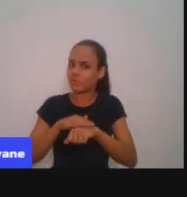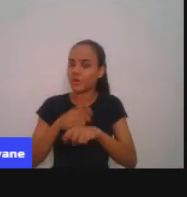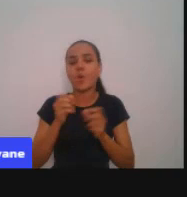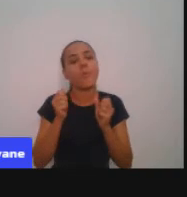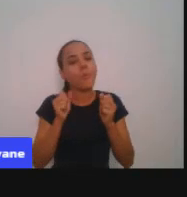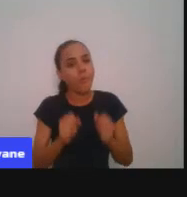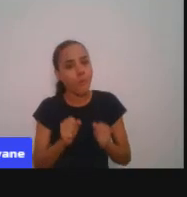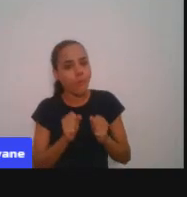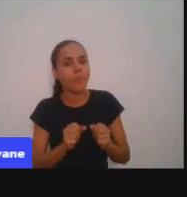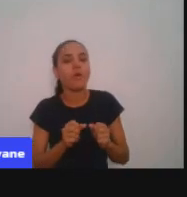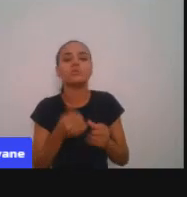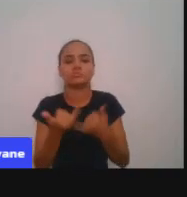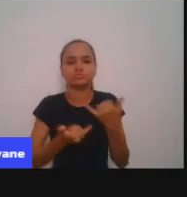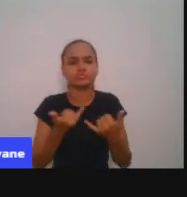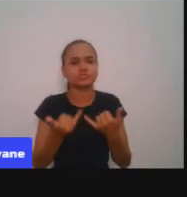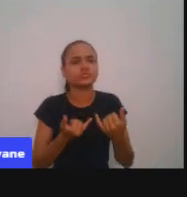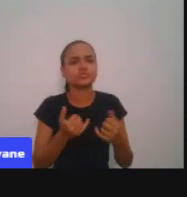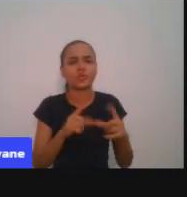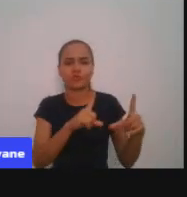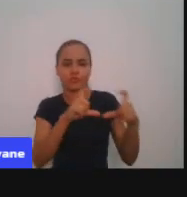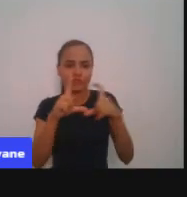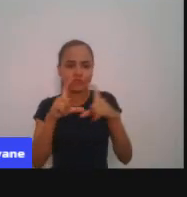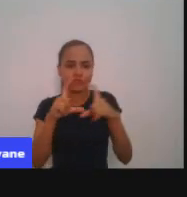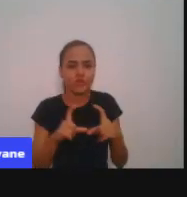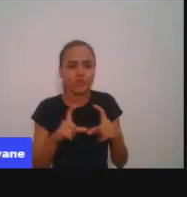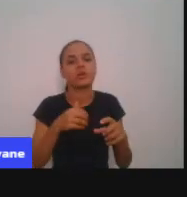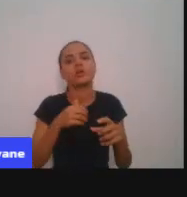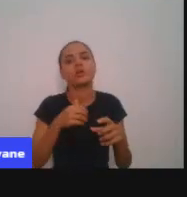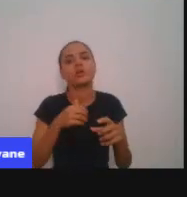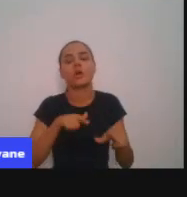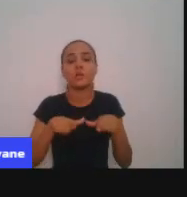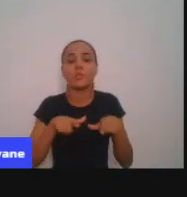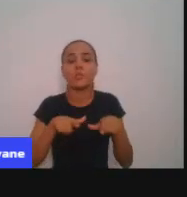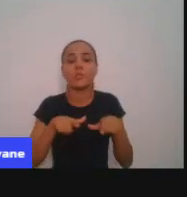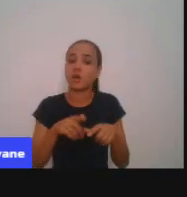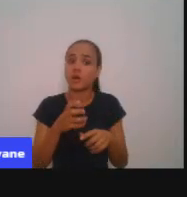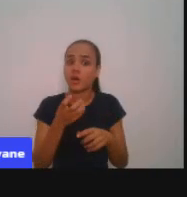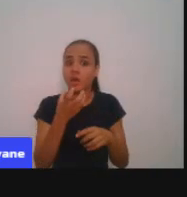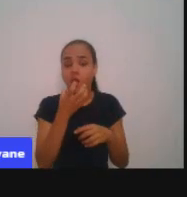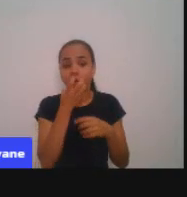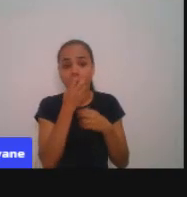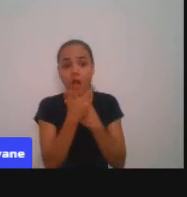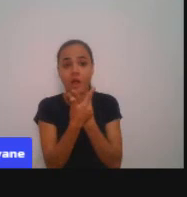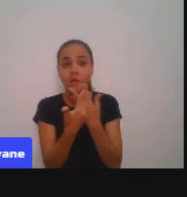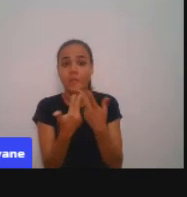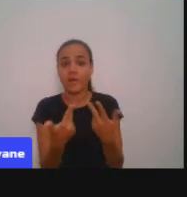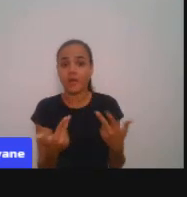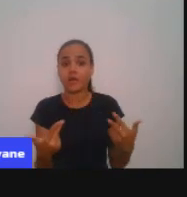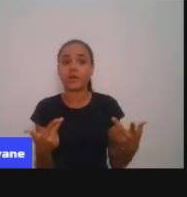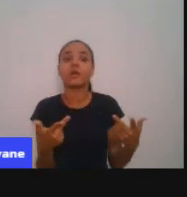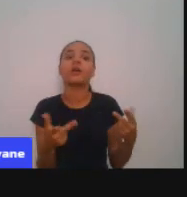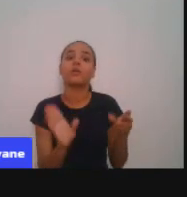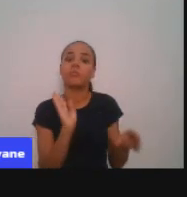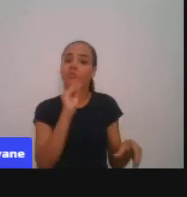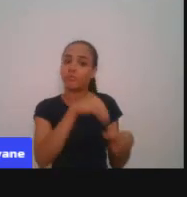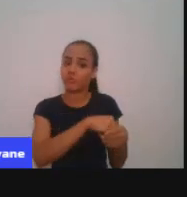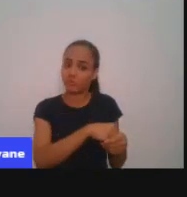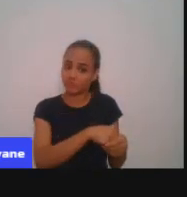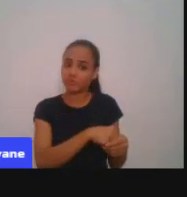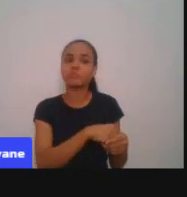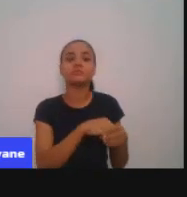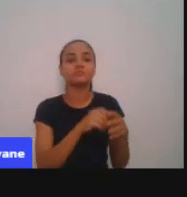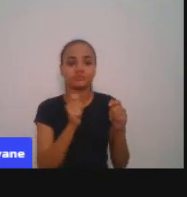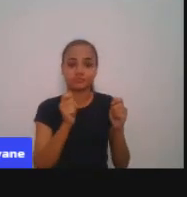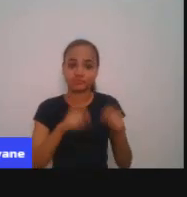trabalhando algum animal, algum outro tema, você pode levar isso nesses jogos. Então, são ideias